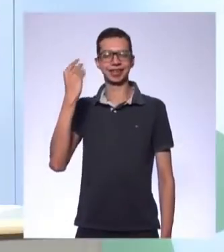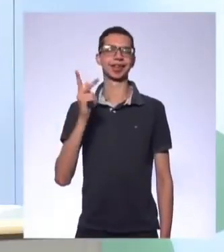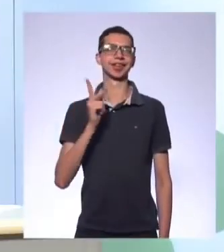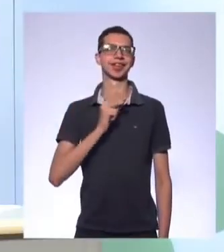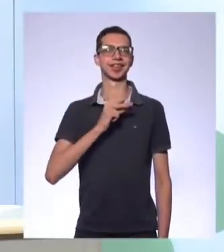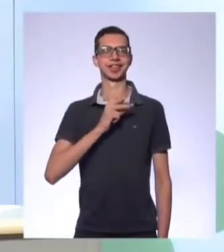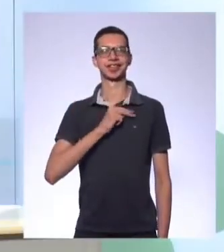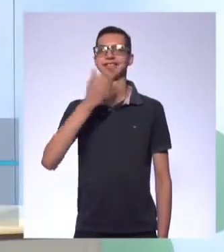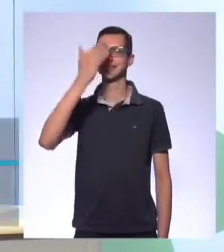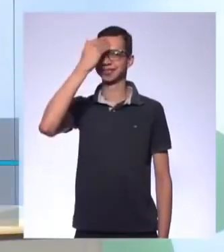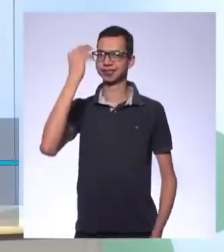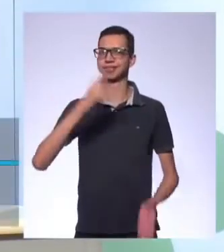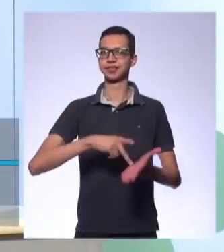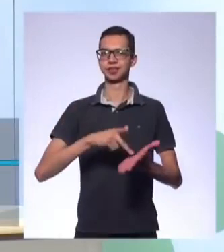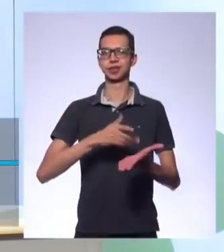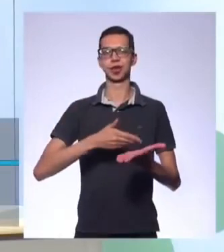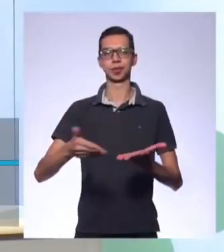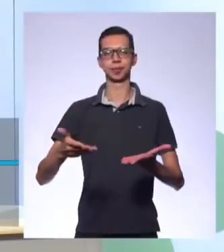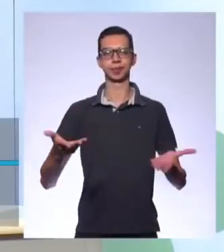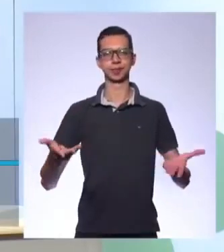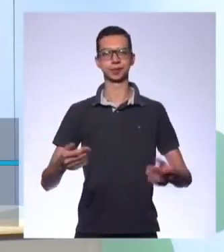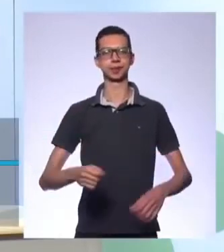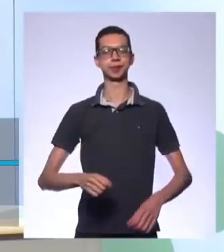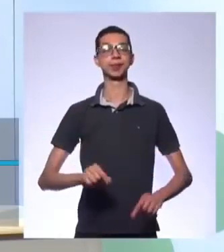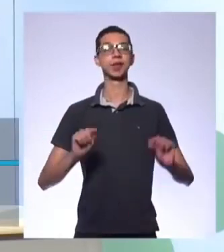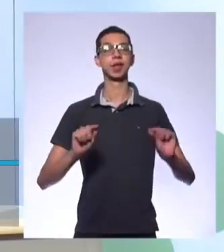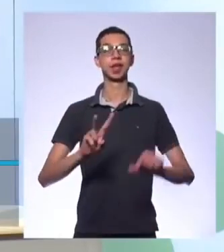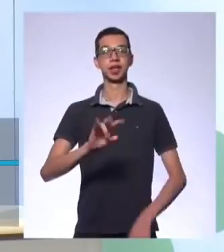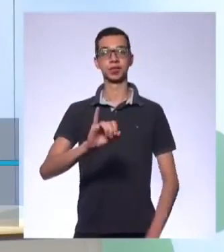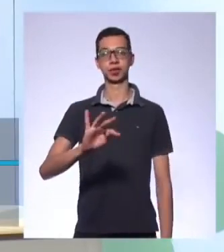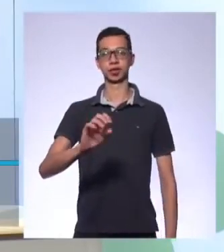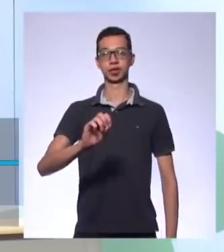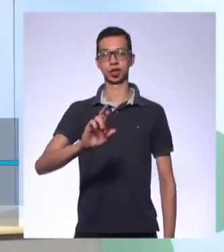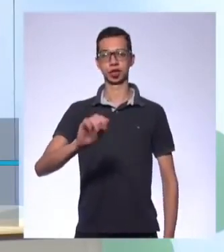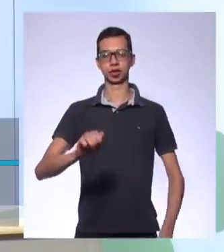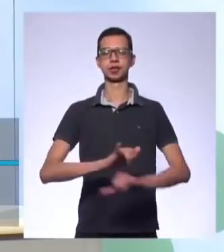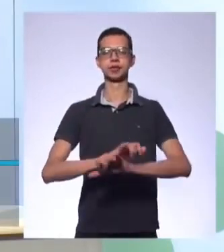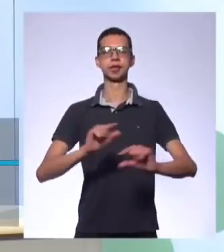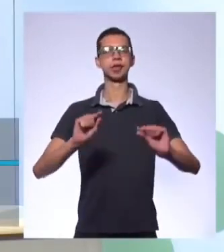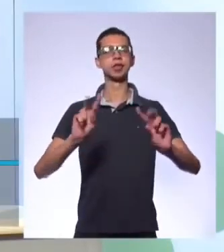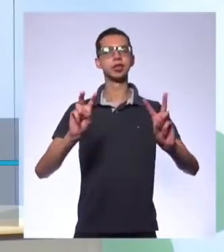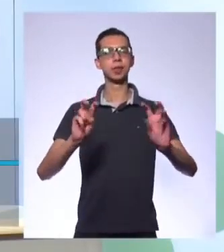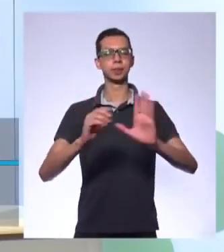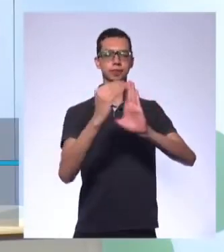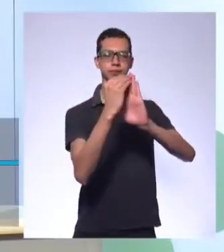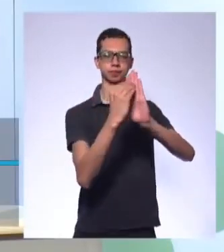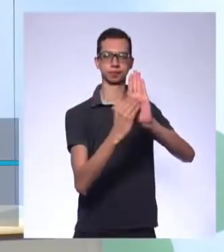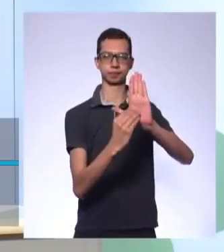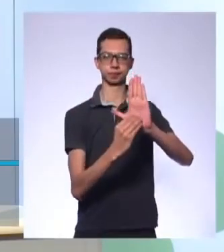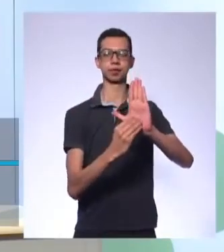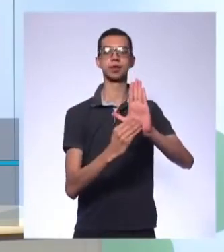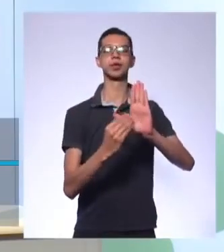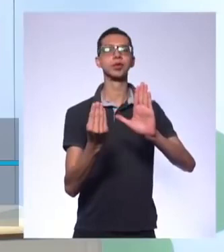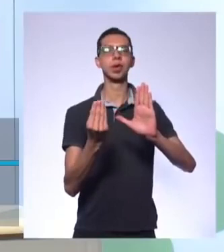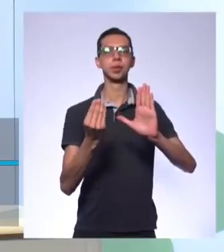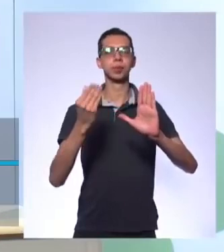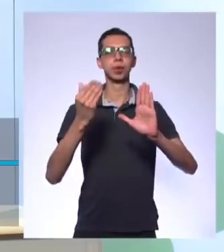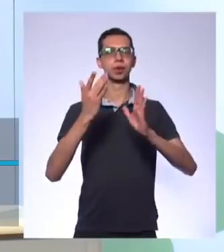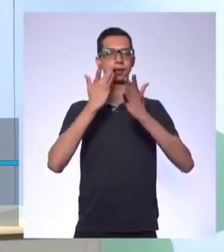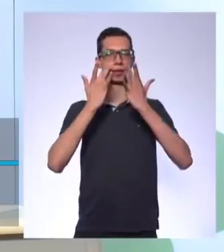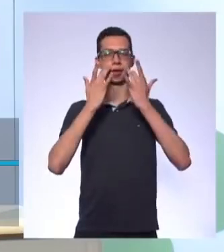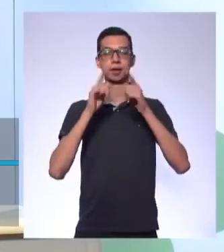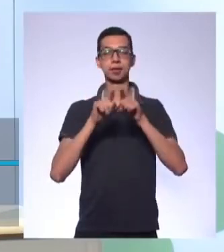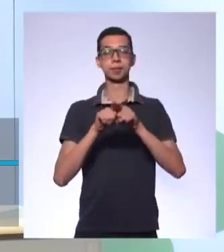microfone é o hábito. Vamos lá. A Vitória falou sobre roteiro teatral, ajudar os atores. Ela falou que tem as rubricas